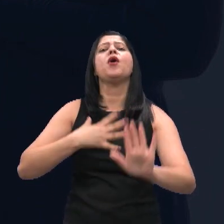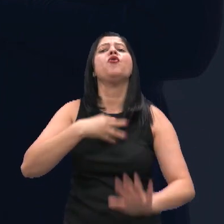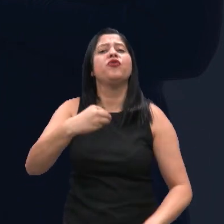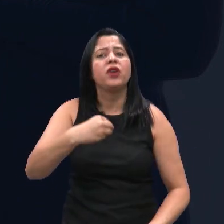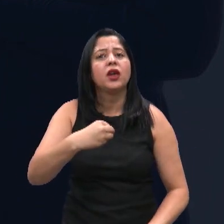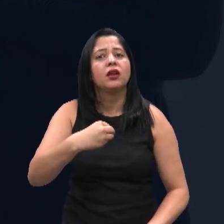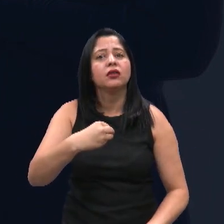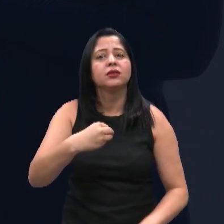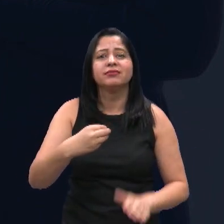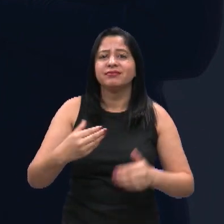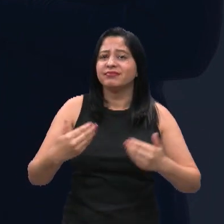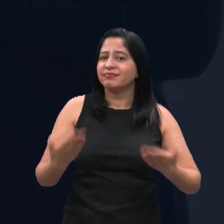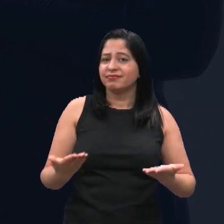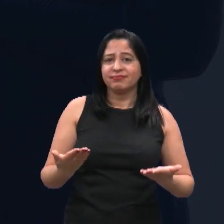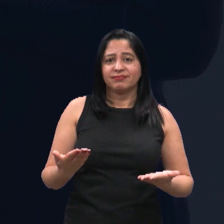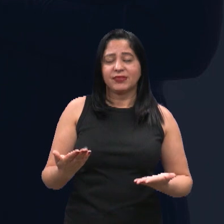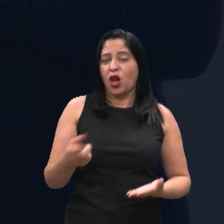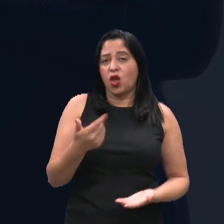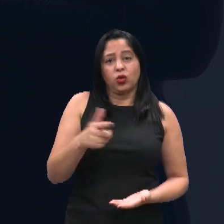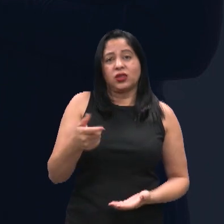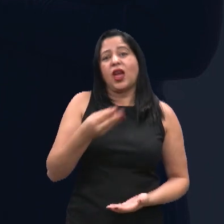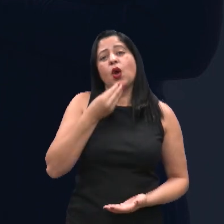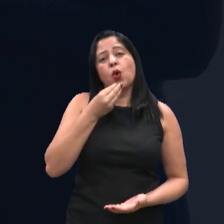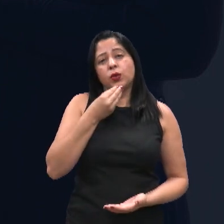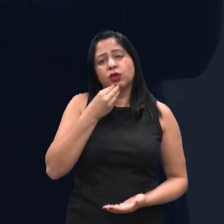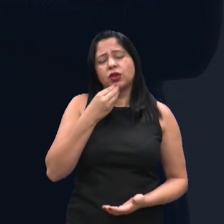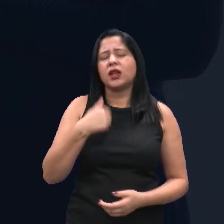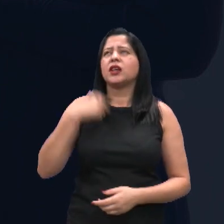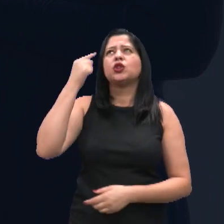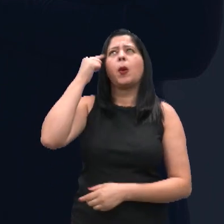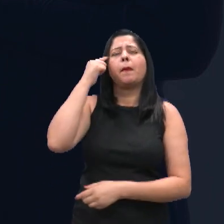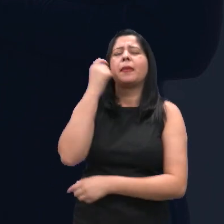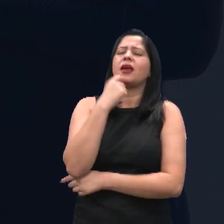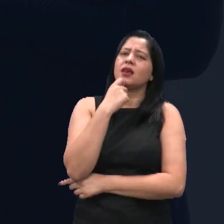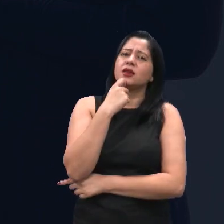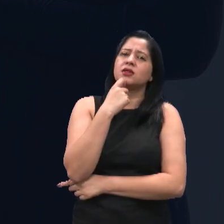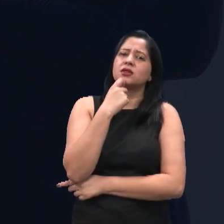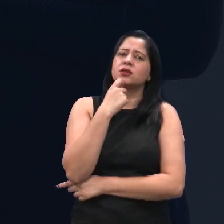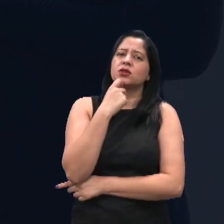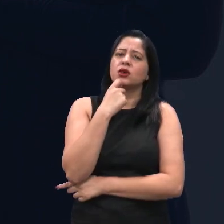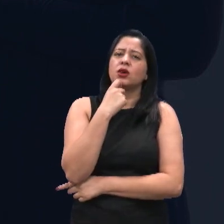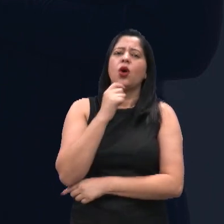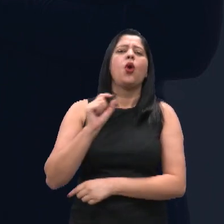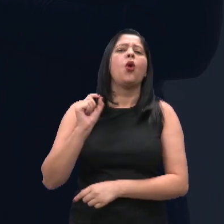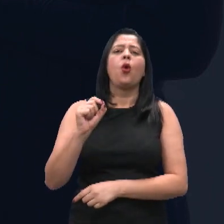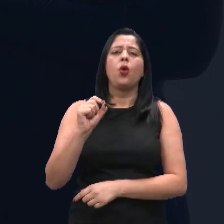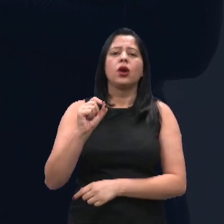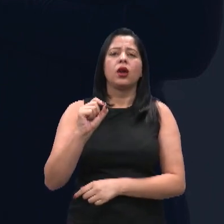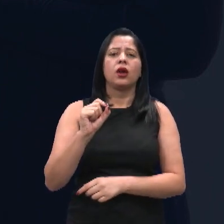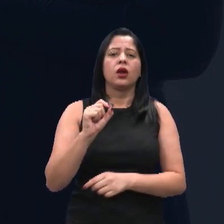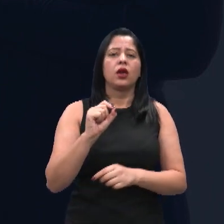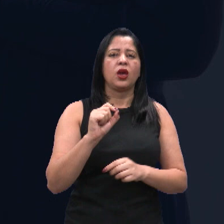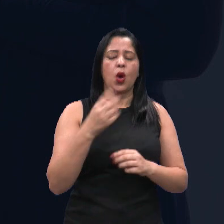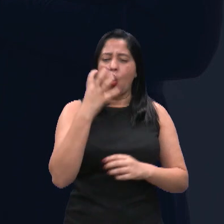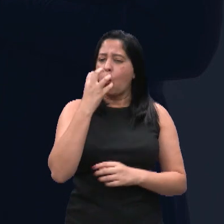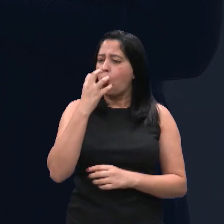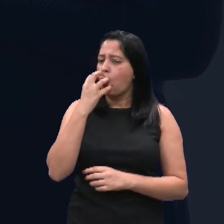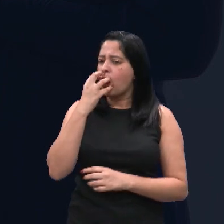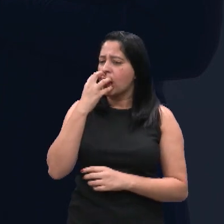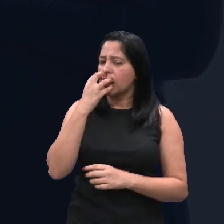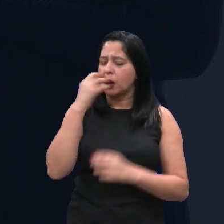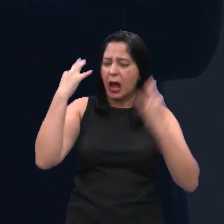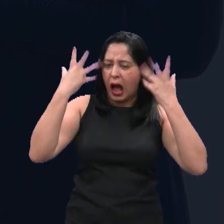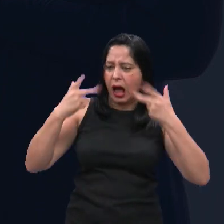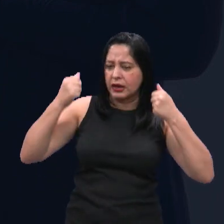meu filho, ele não teve isso. E eu me pergunto, o que é mais digno de cuidado? Um animal ou uma